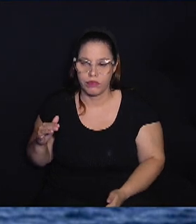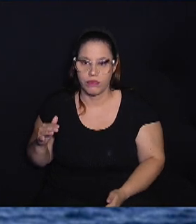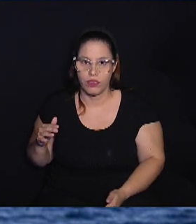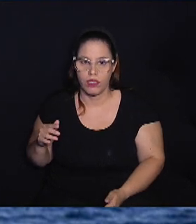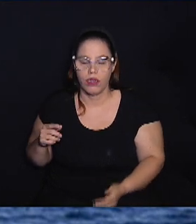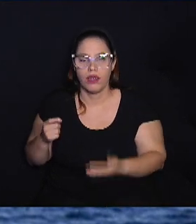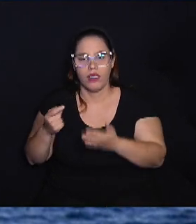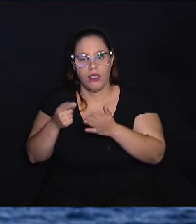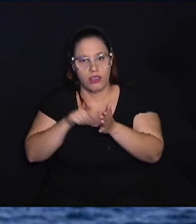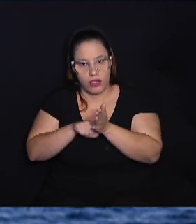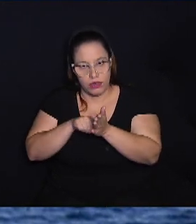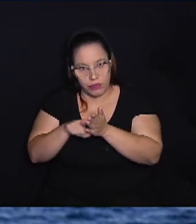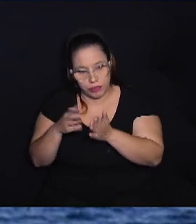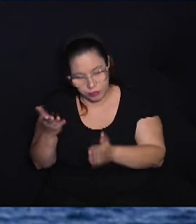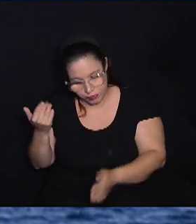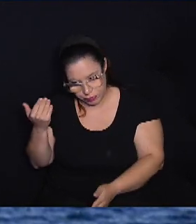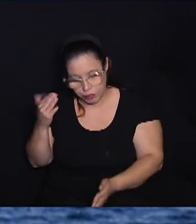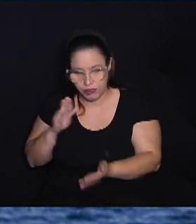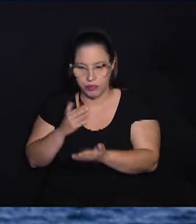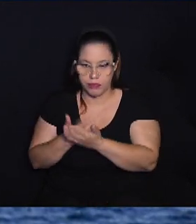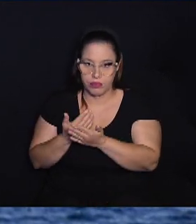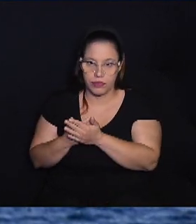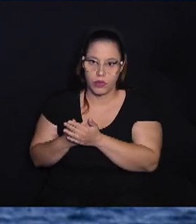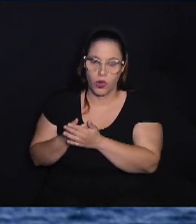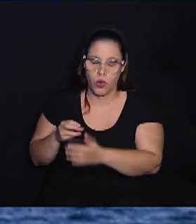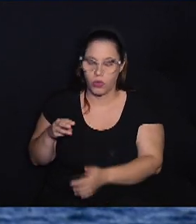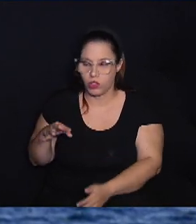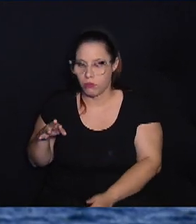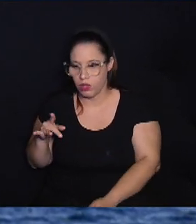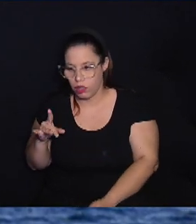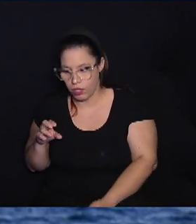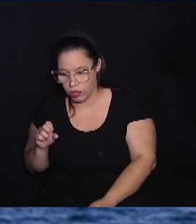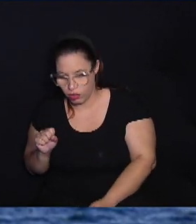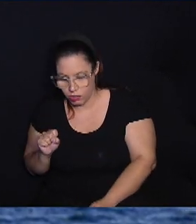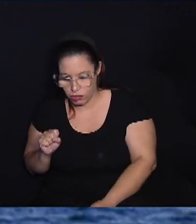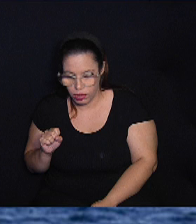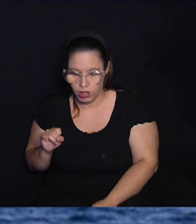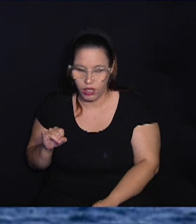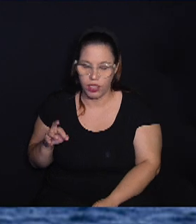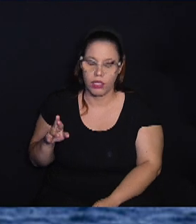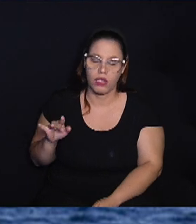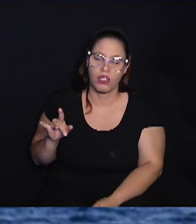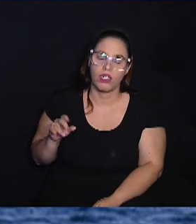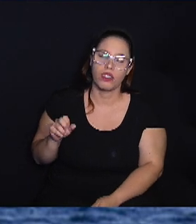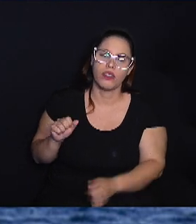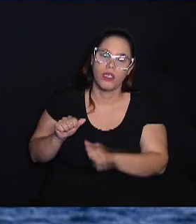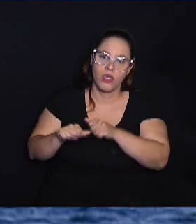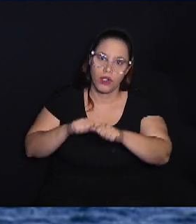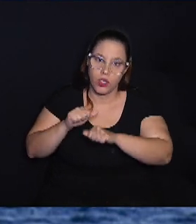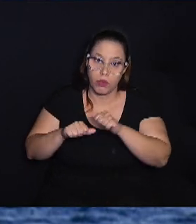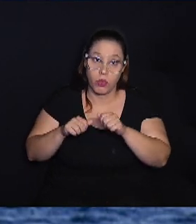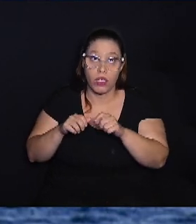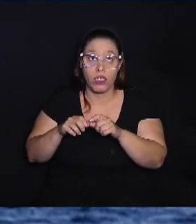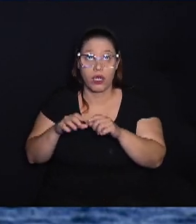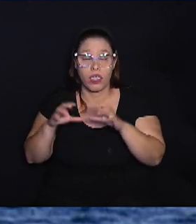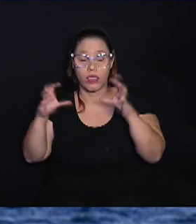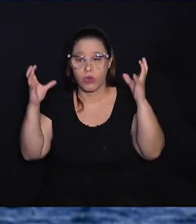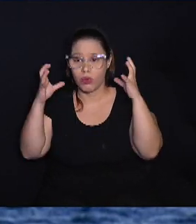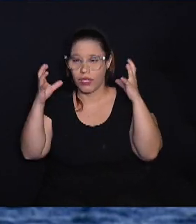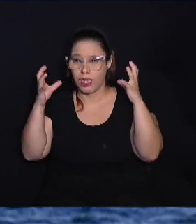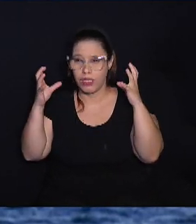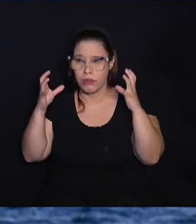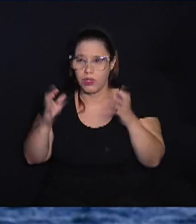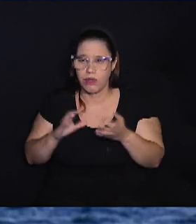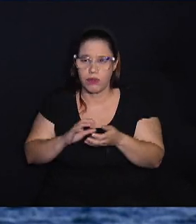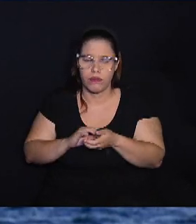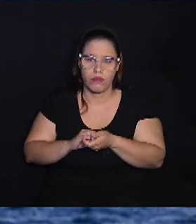estudado anteriormente, os modelos usados pelo painel intergovernamental sobre mudanças climáticas, o IPCC, da